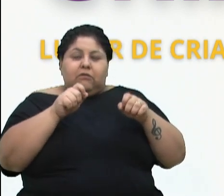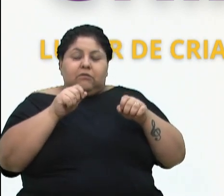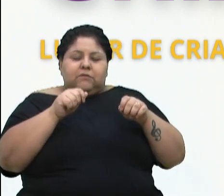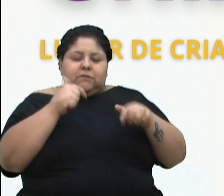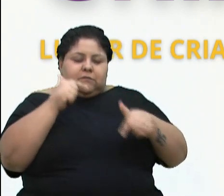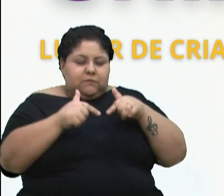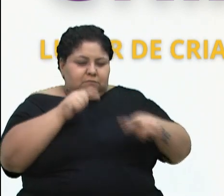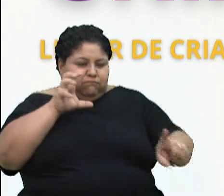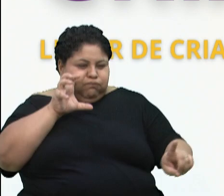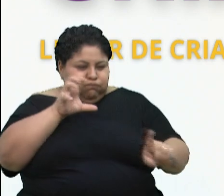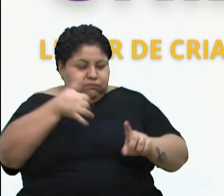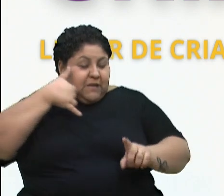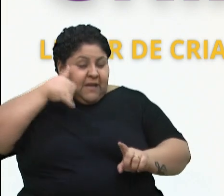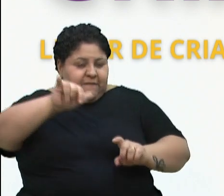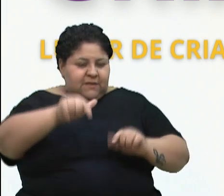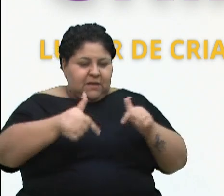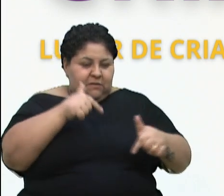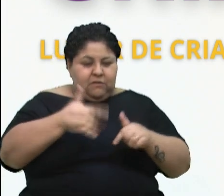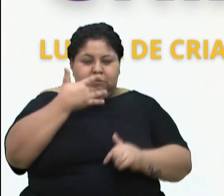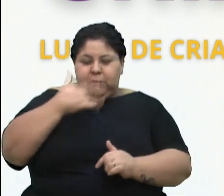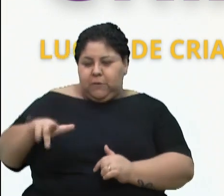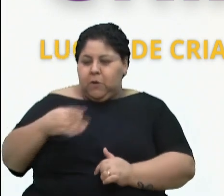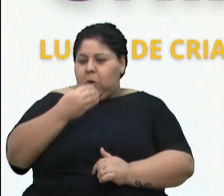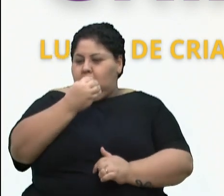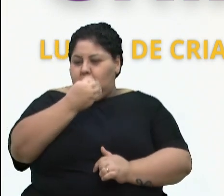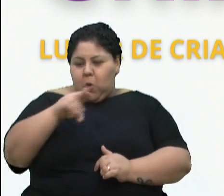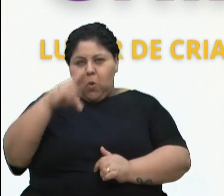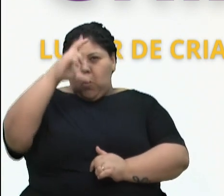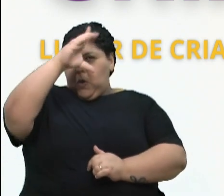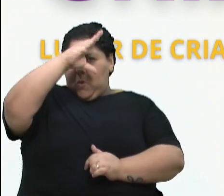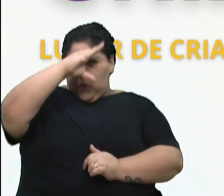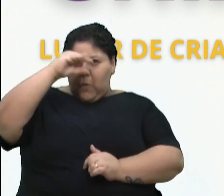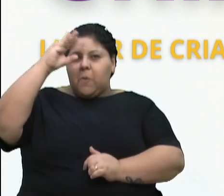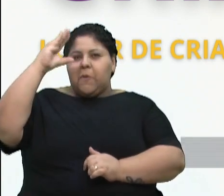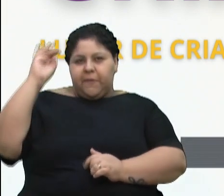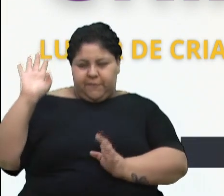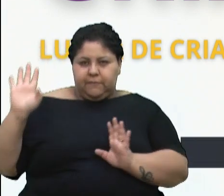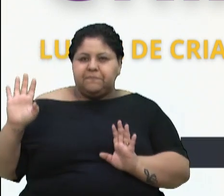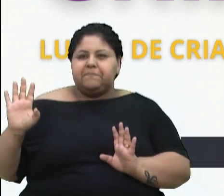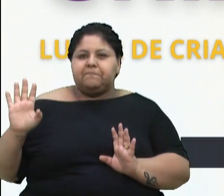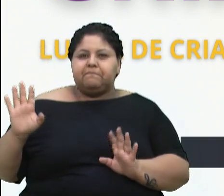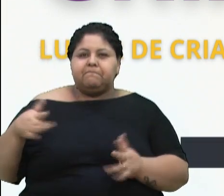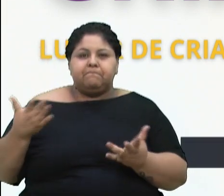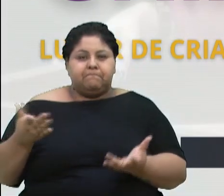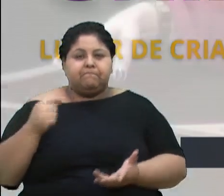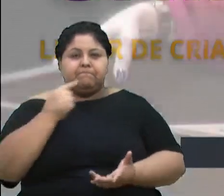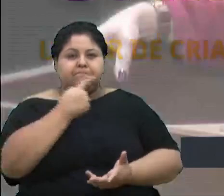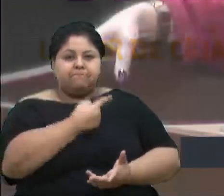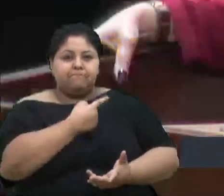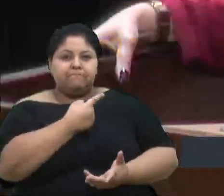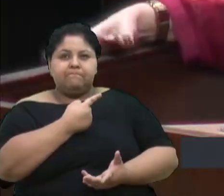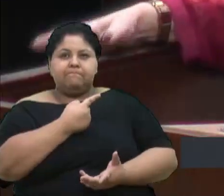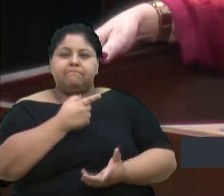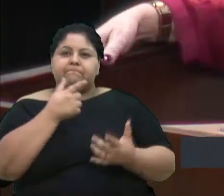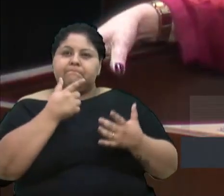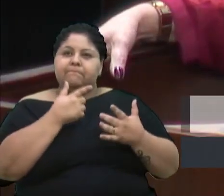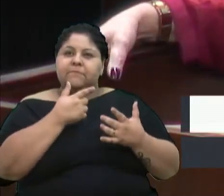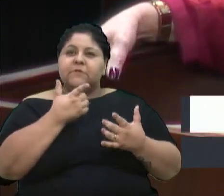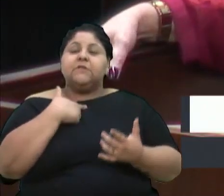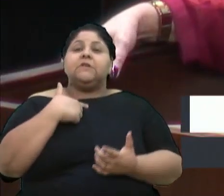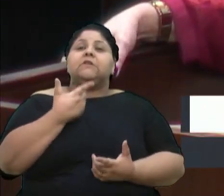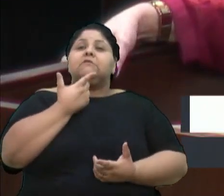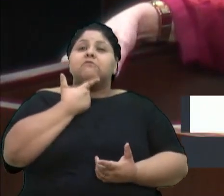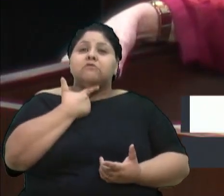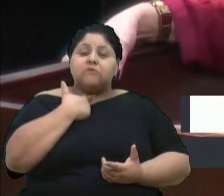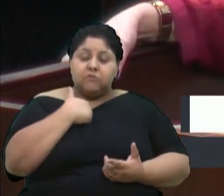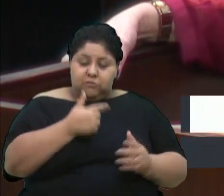infantil ou da pré-adolescência ou mesmo da adolescência, né? Então, esse clipe que eu até gostaria de passar,